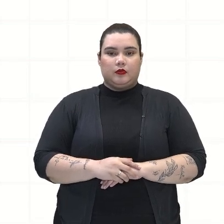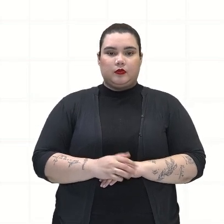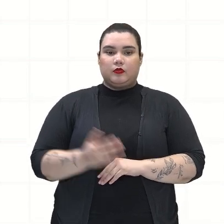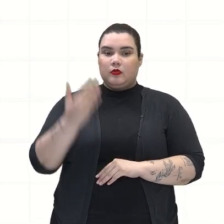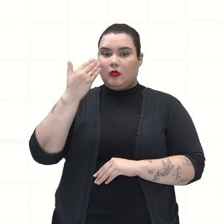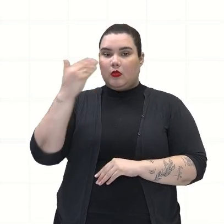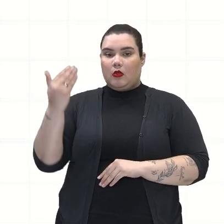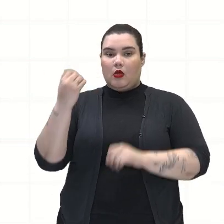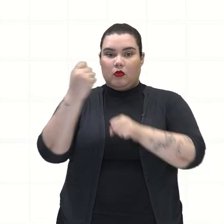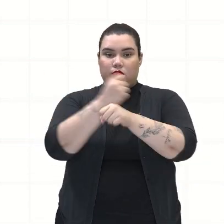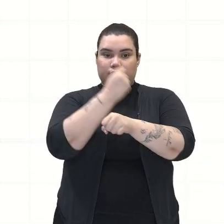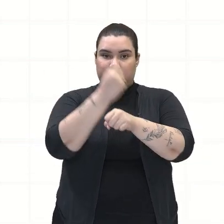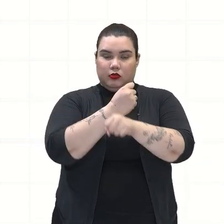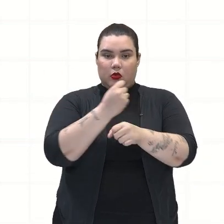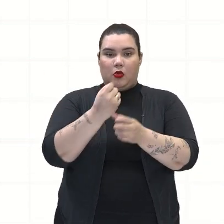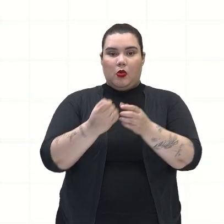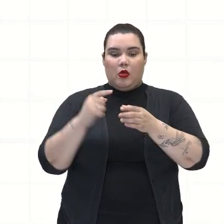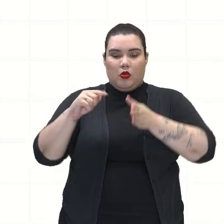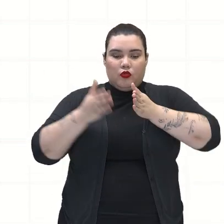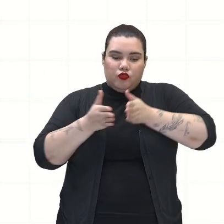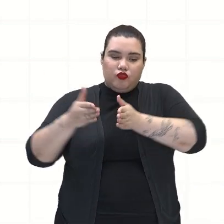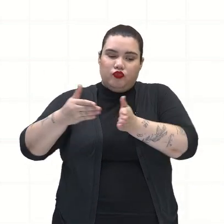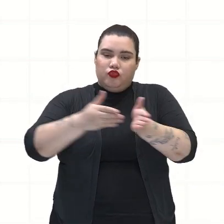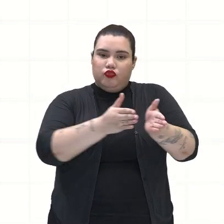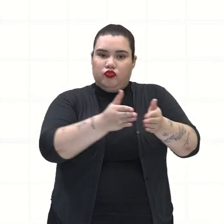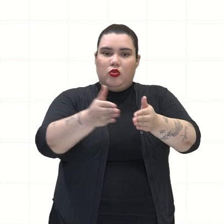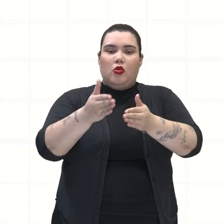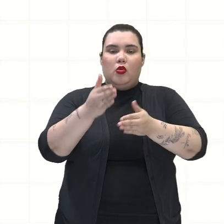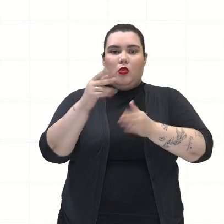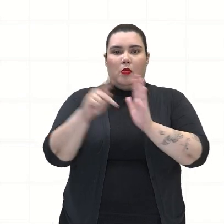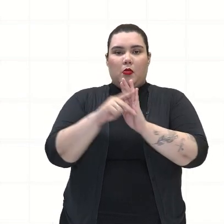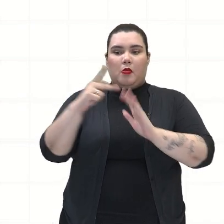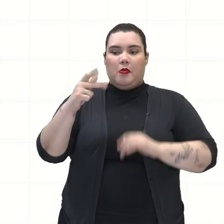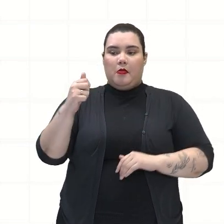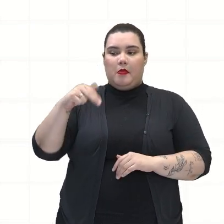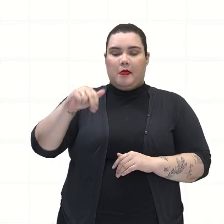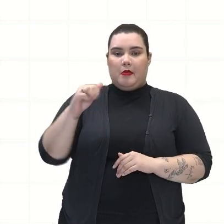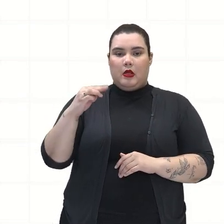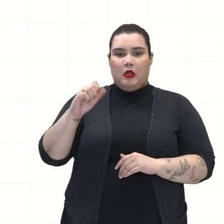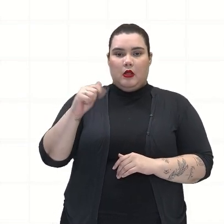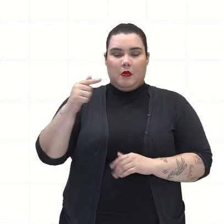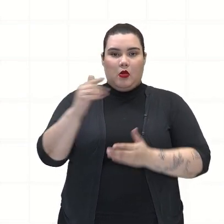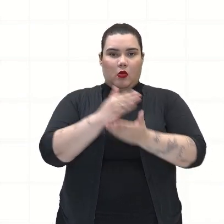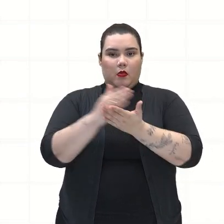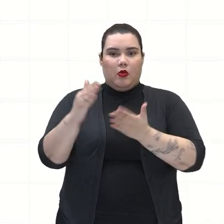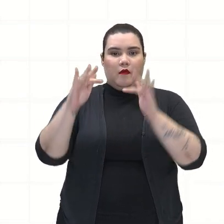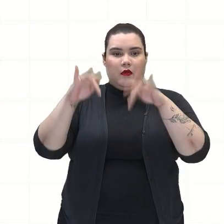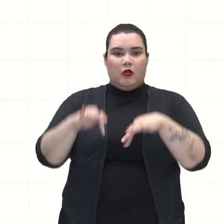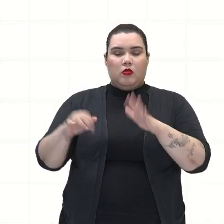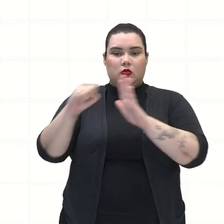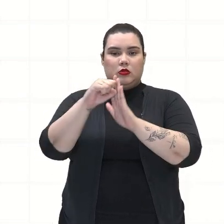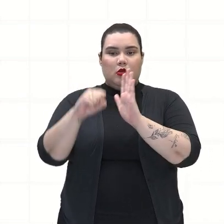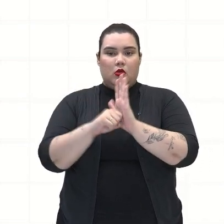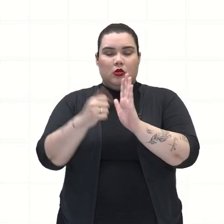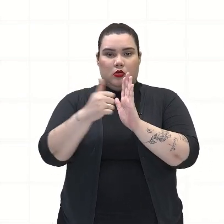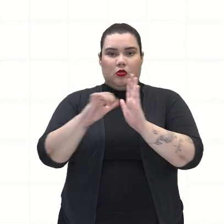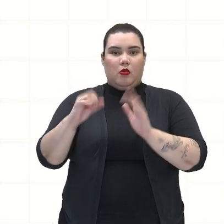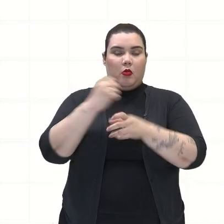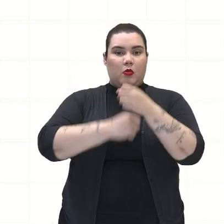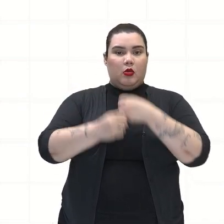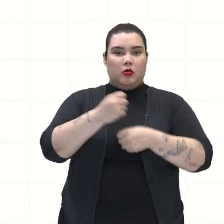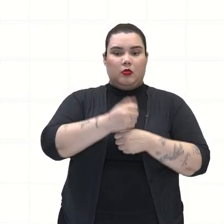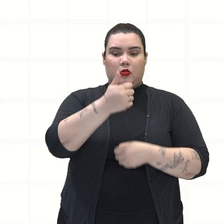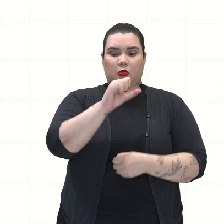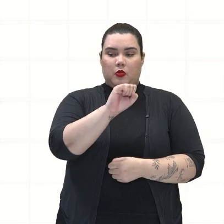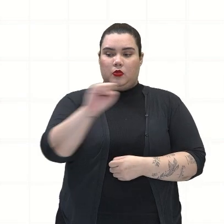A construção do Canal do Panamá começou ali no final do século XIX, né? 1881,